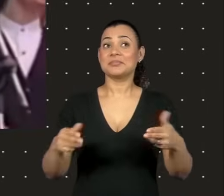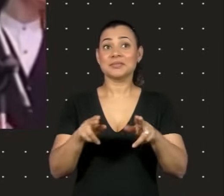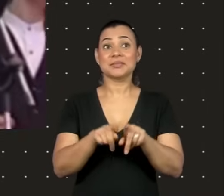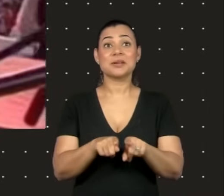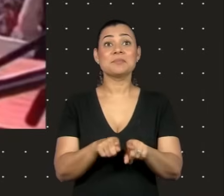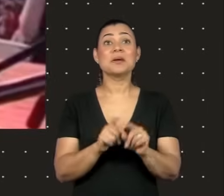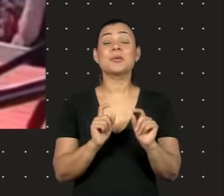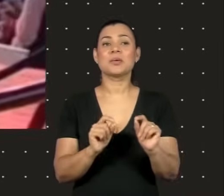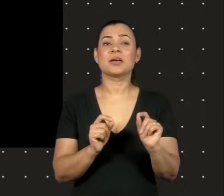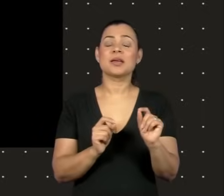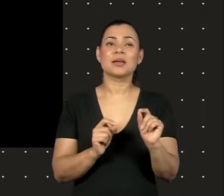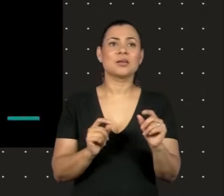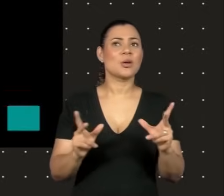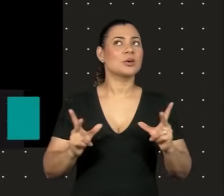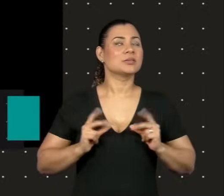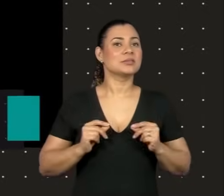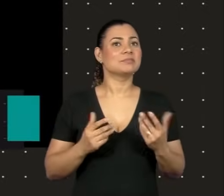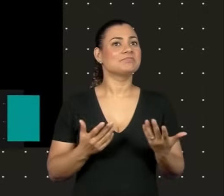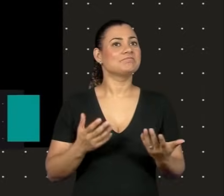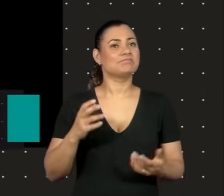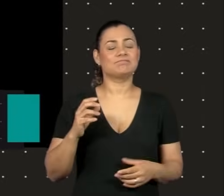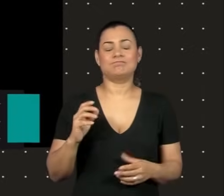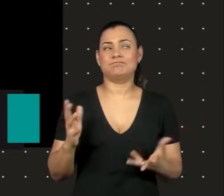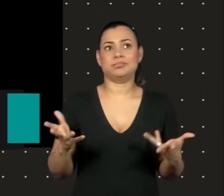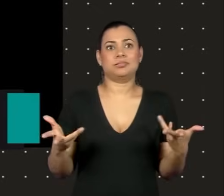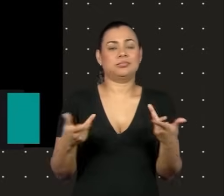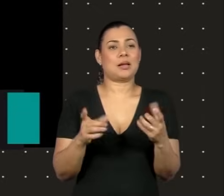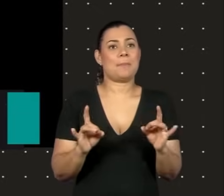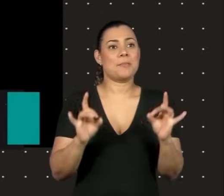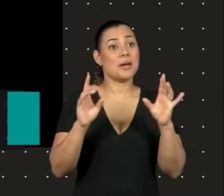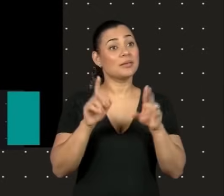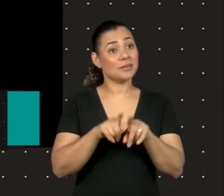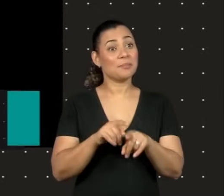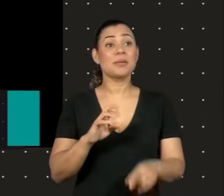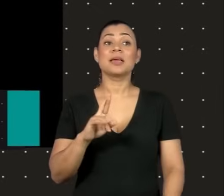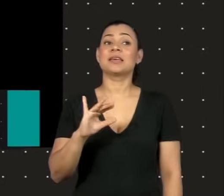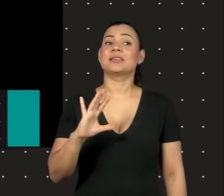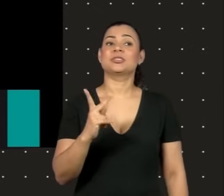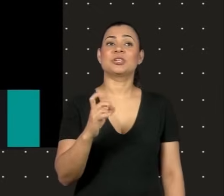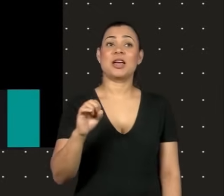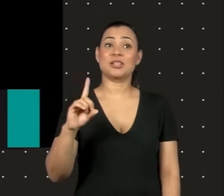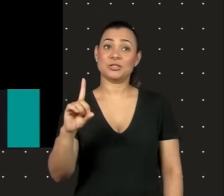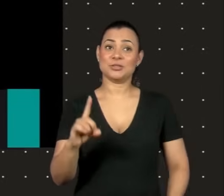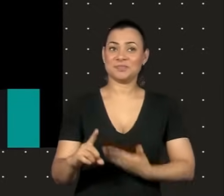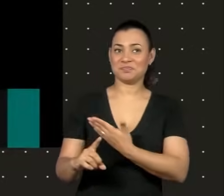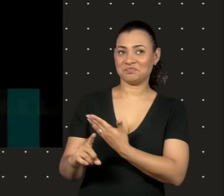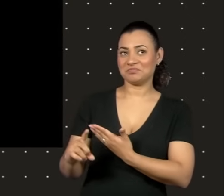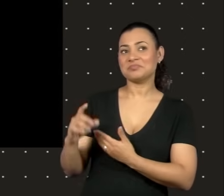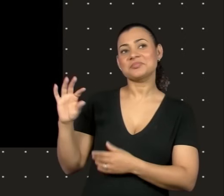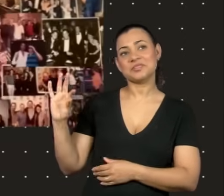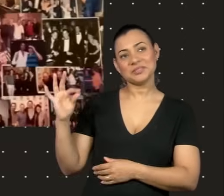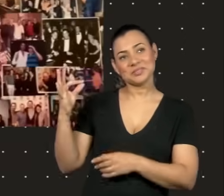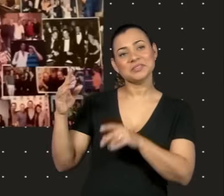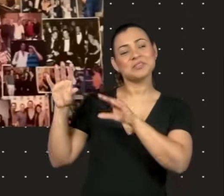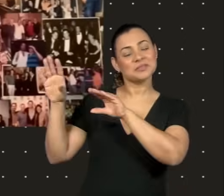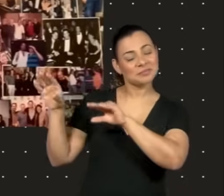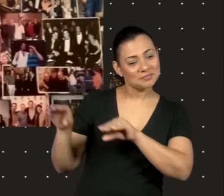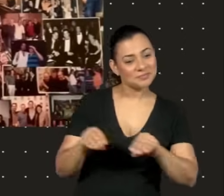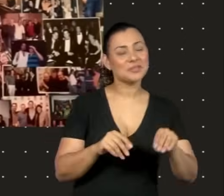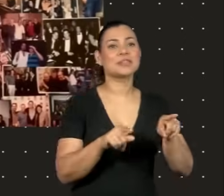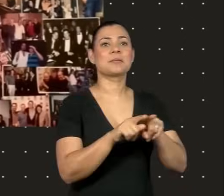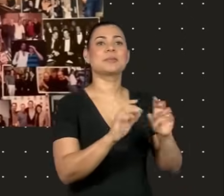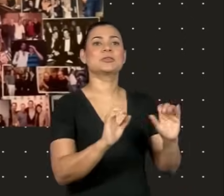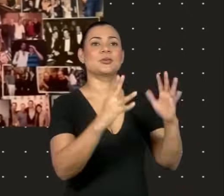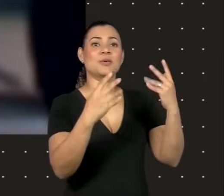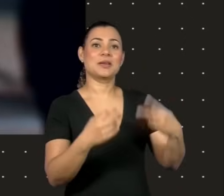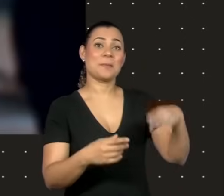também tinha lá o Richard Clayderman, ele empresariou o Richard Clayderman para mim. Eu estava lançando o Julio Iglesias